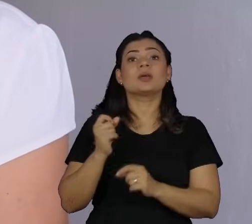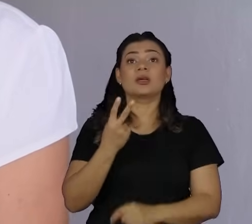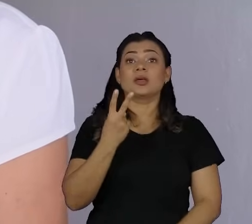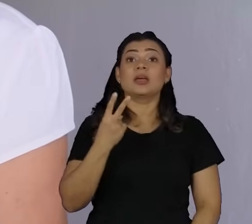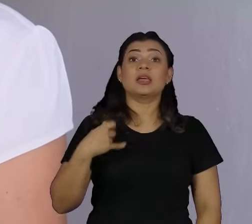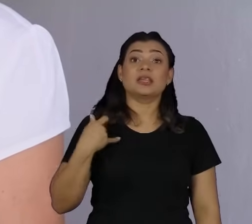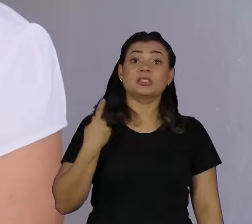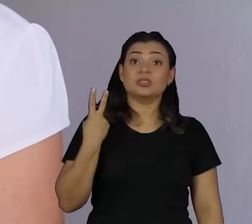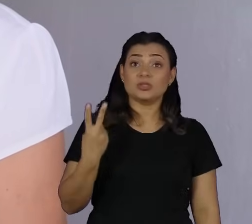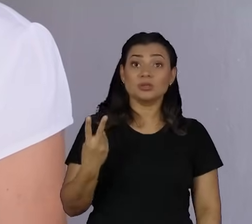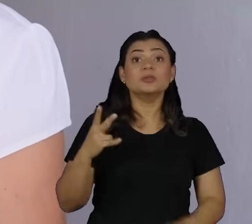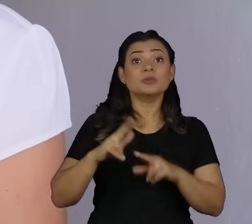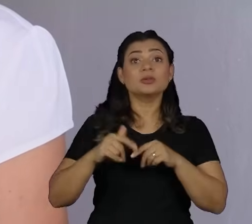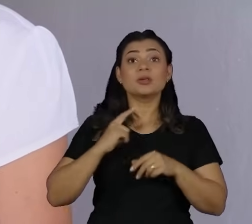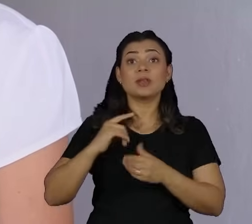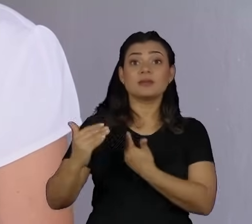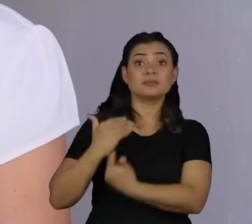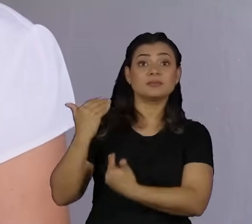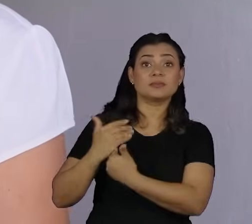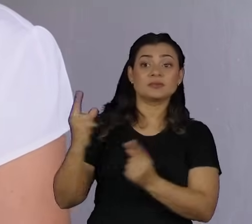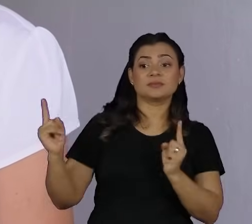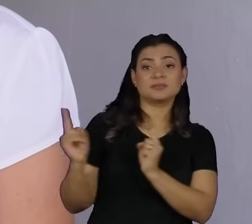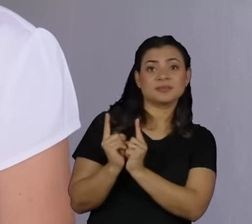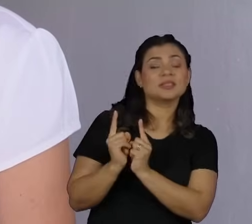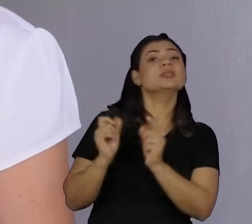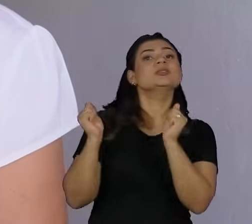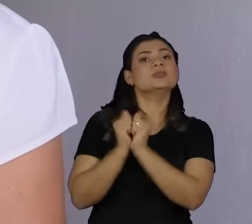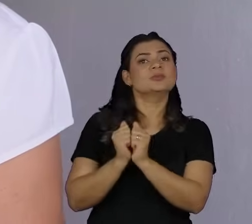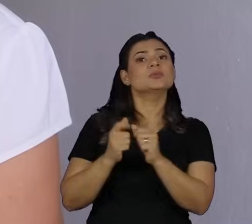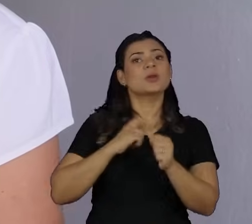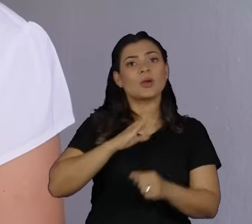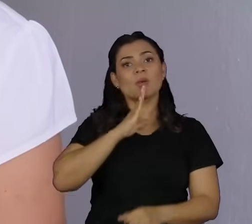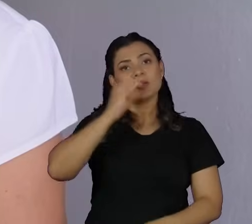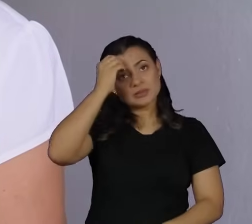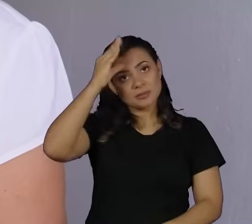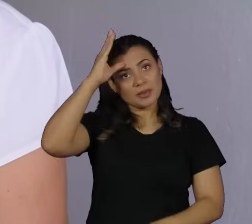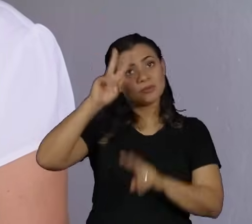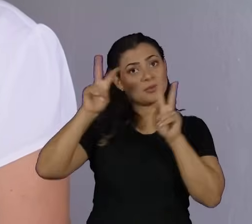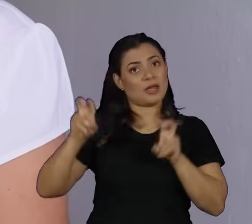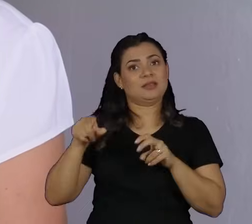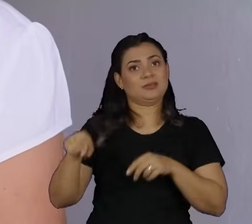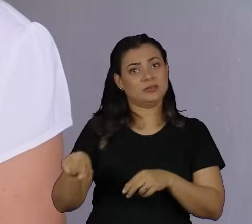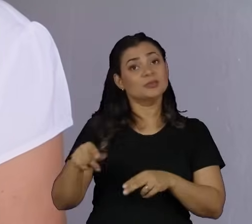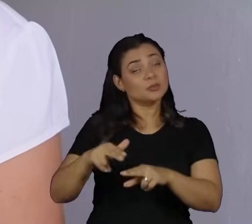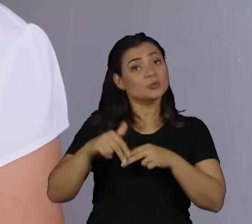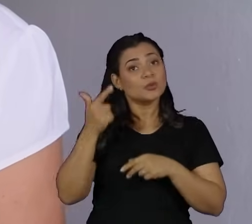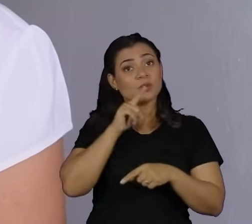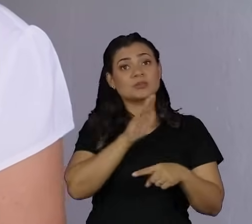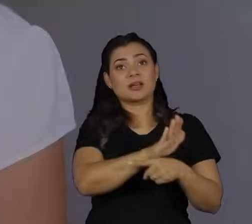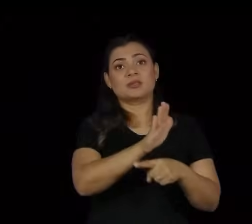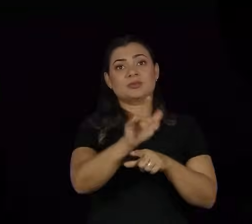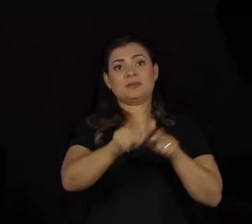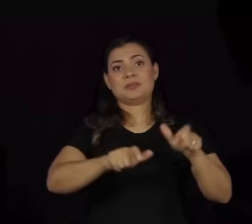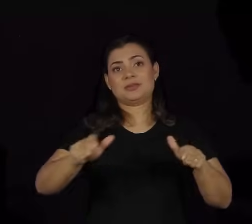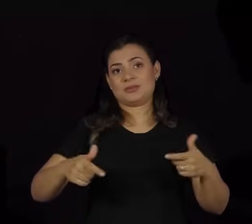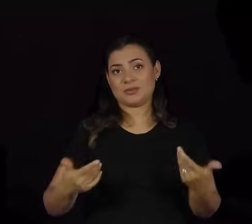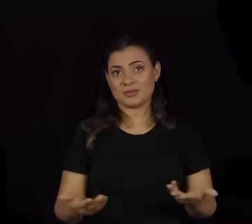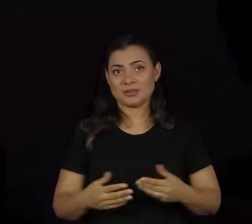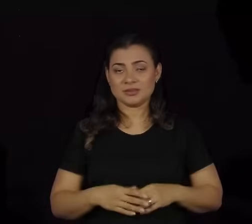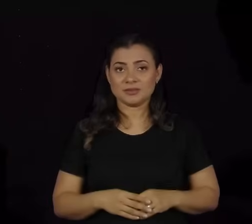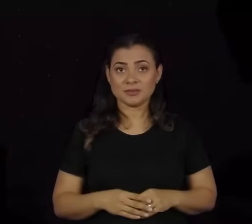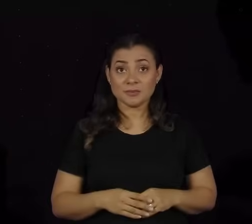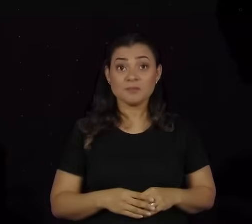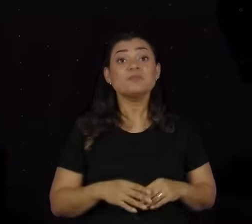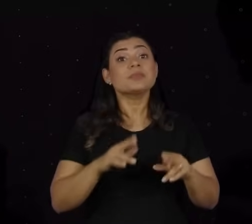anos de idade, por isso eu acredito ter bastante conhecimento e por isso consigo ajudar as pessoas. Pó